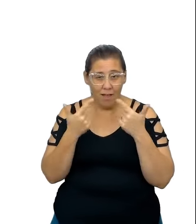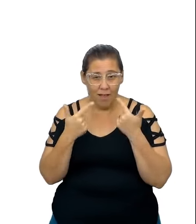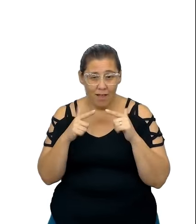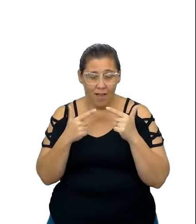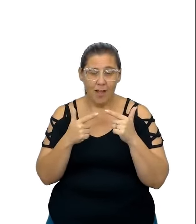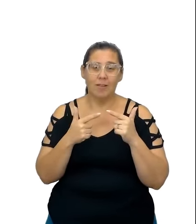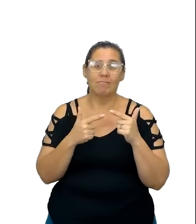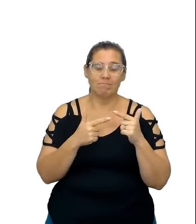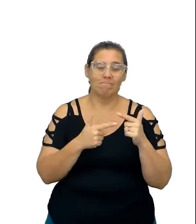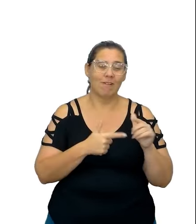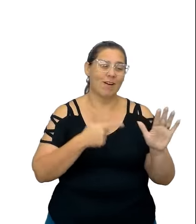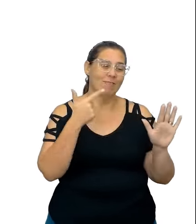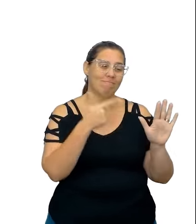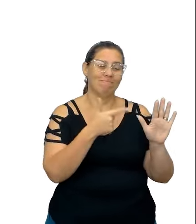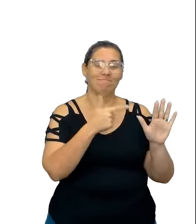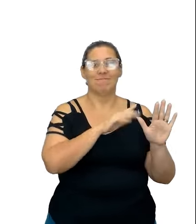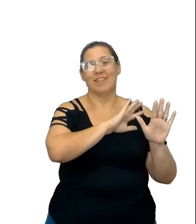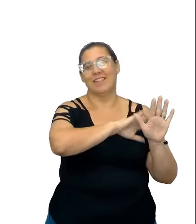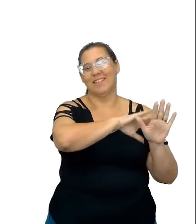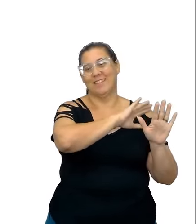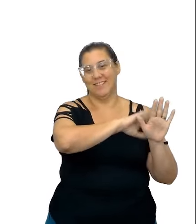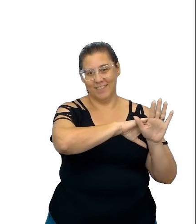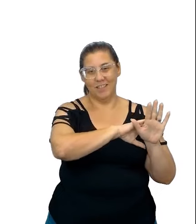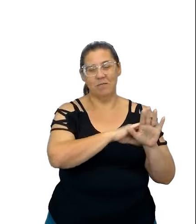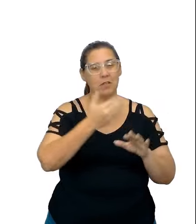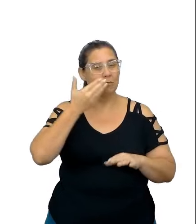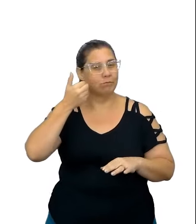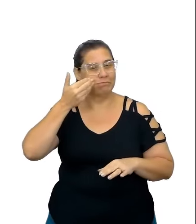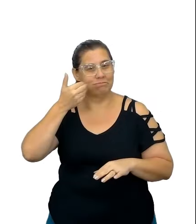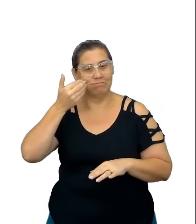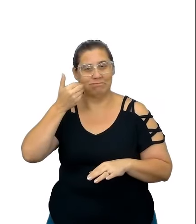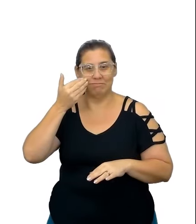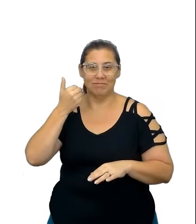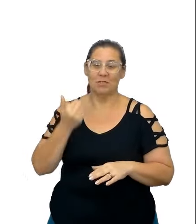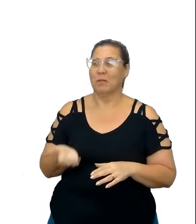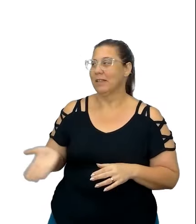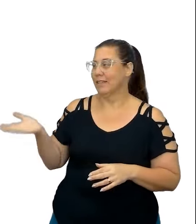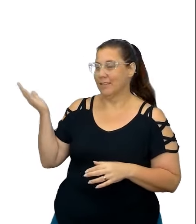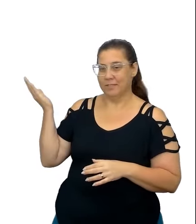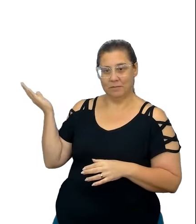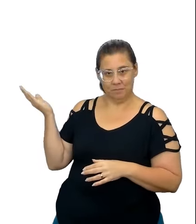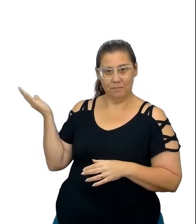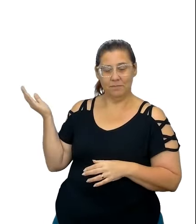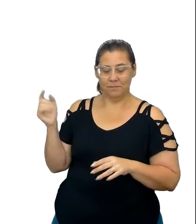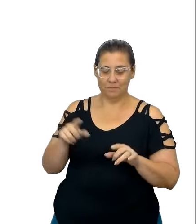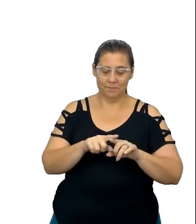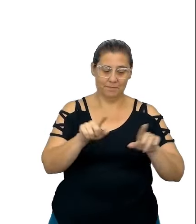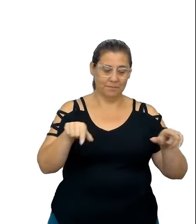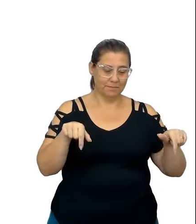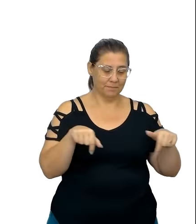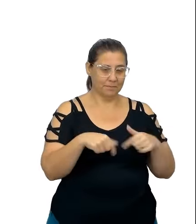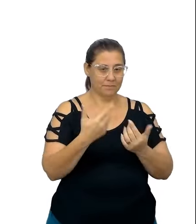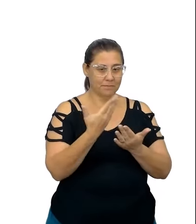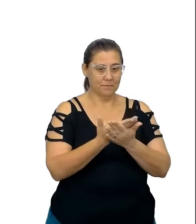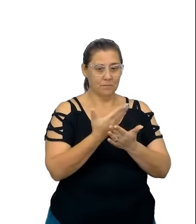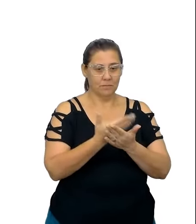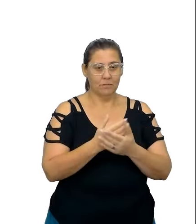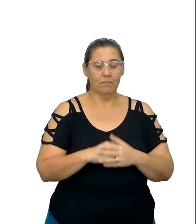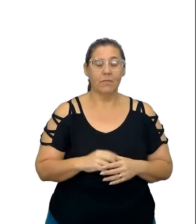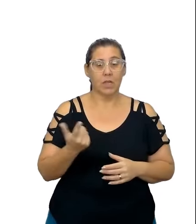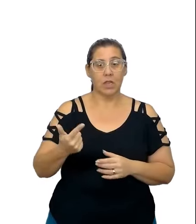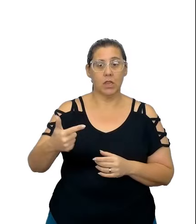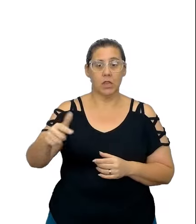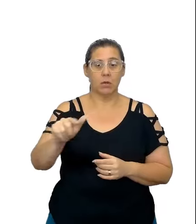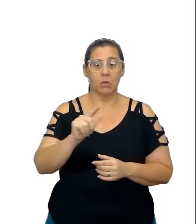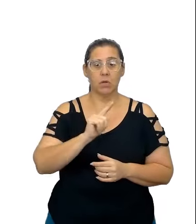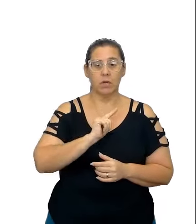de ironia precisam ser exploradas ao máximo nesse instante, na sala de aula. Logo em